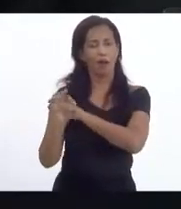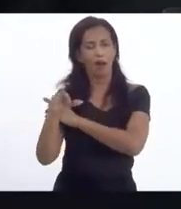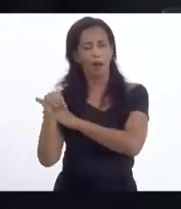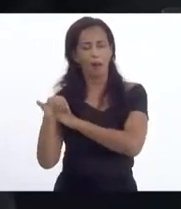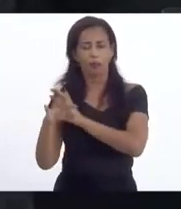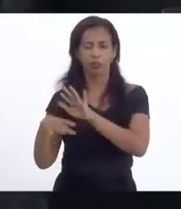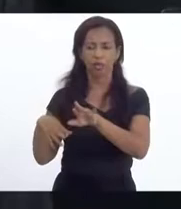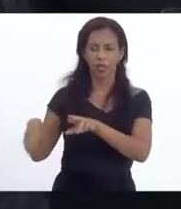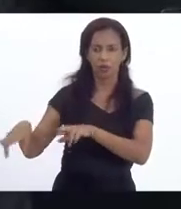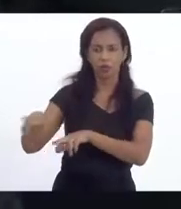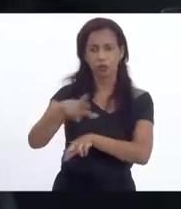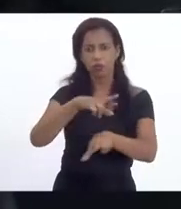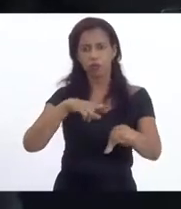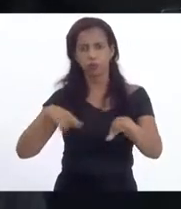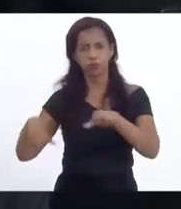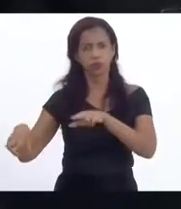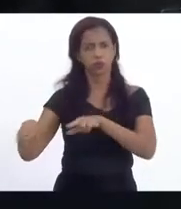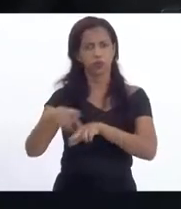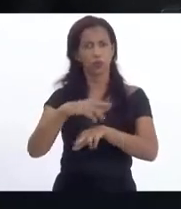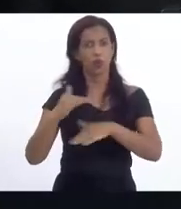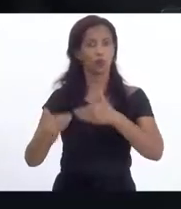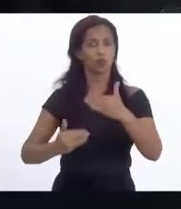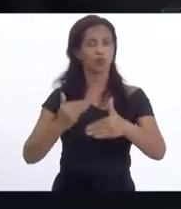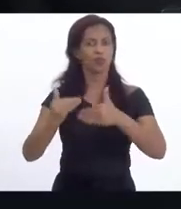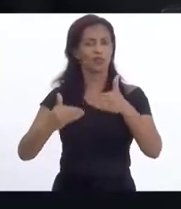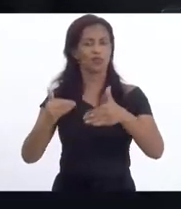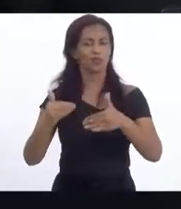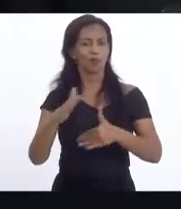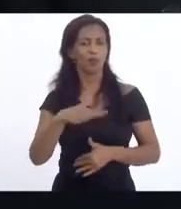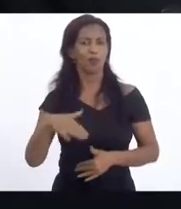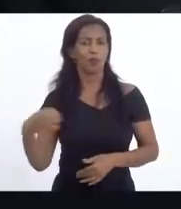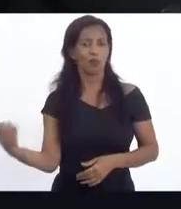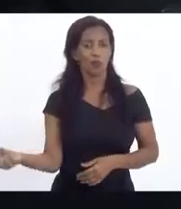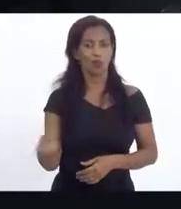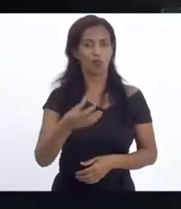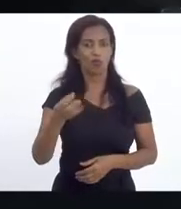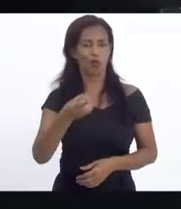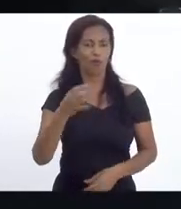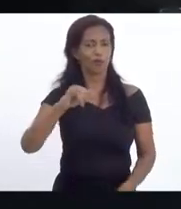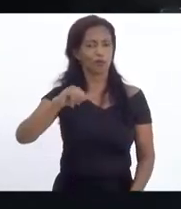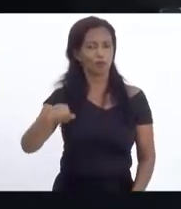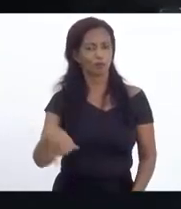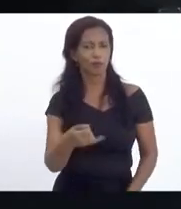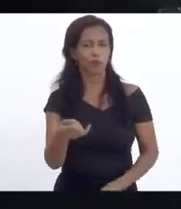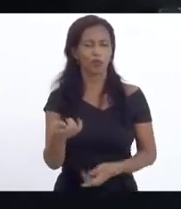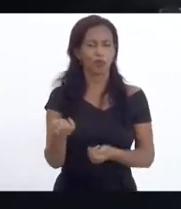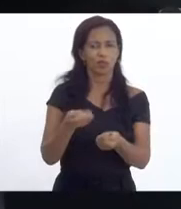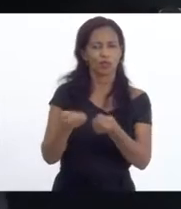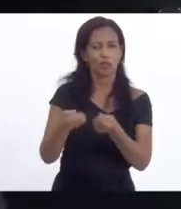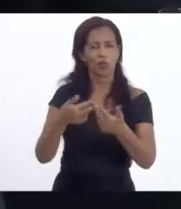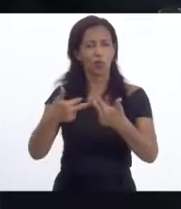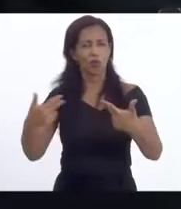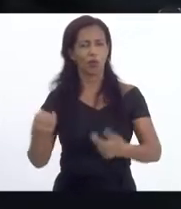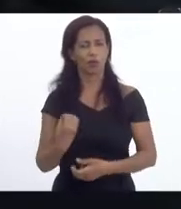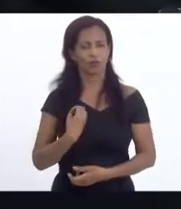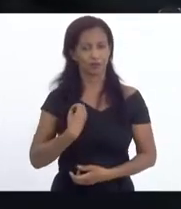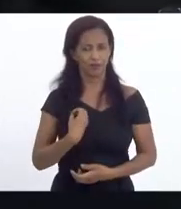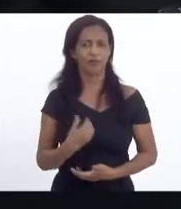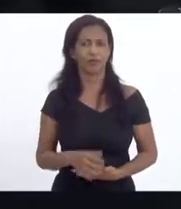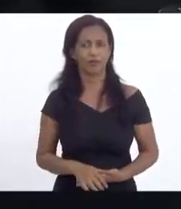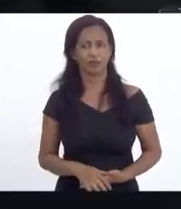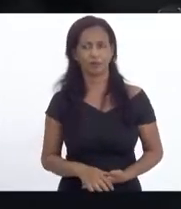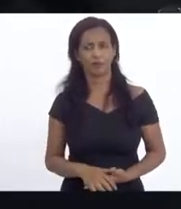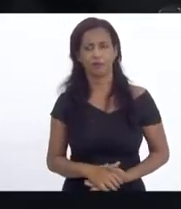o desenvolvimento da região, trazendo oportunidades de negócio e qualidade de vida.